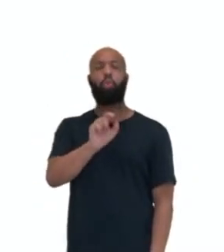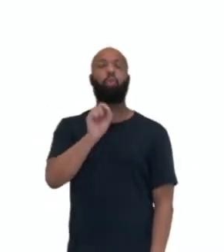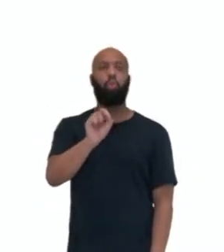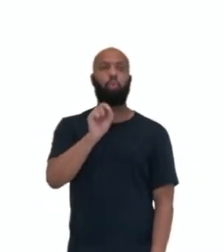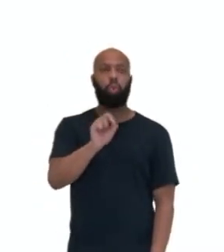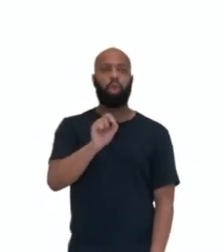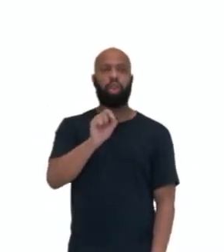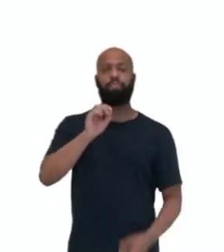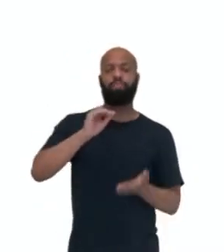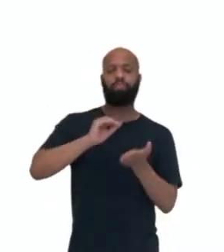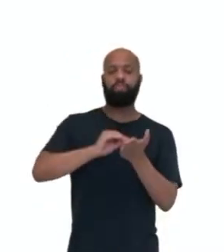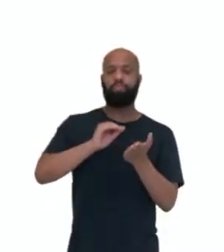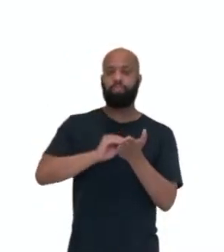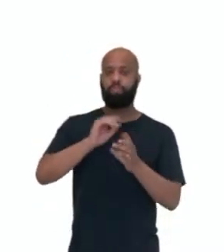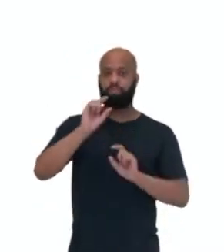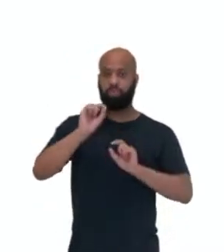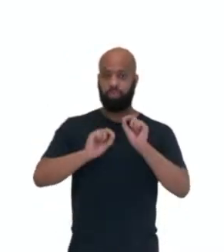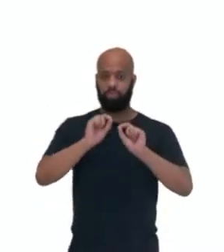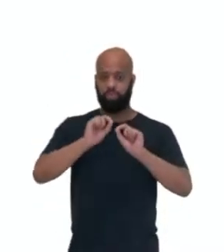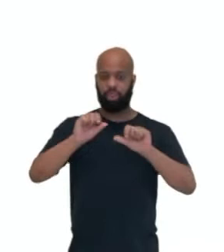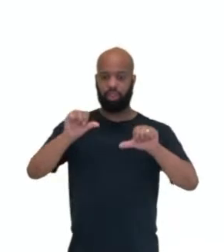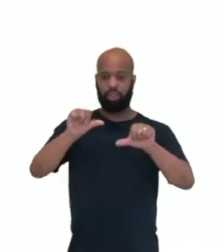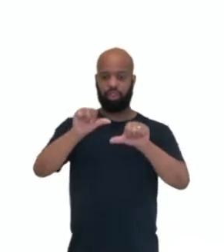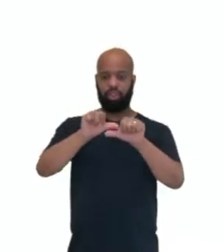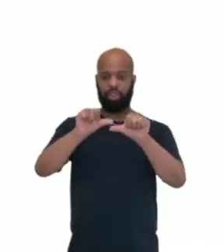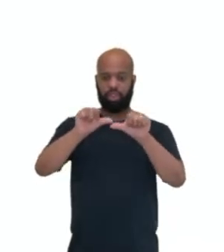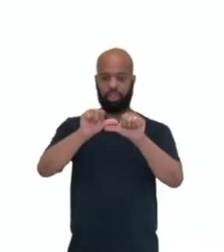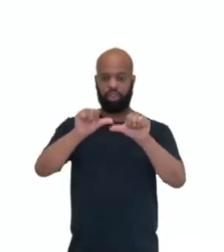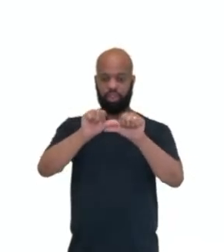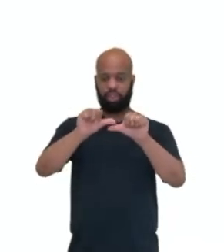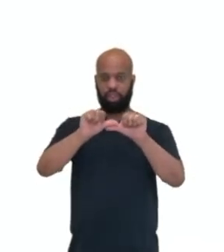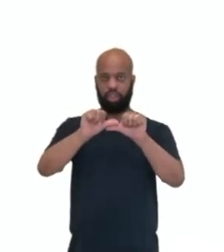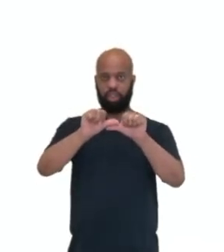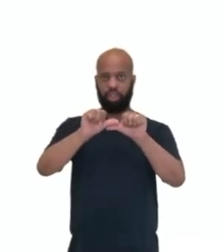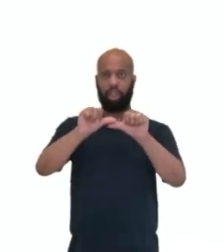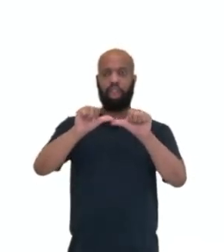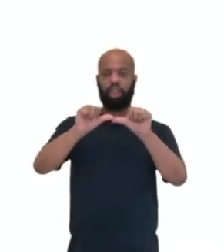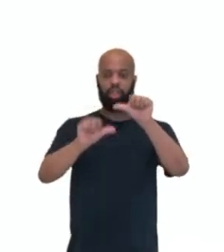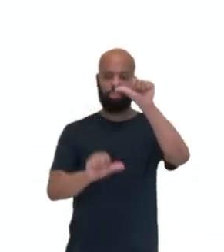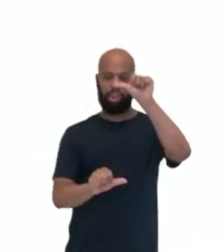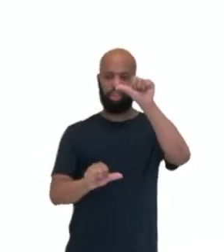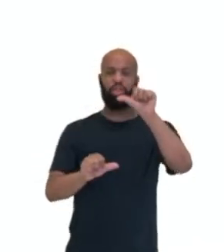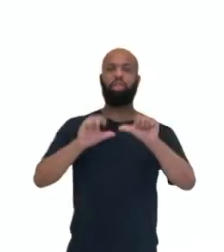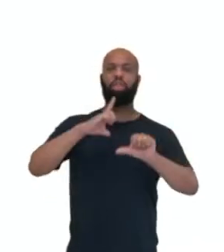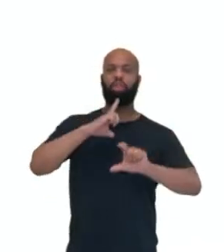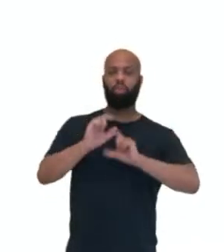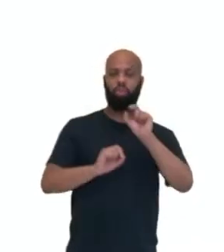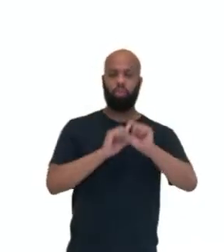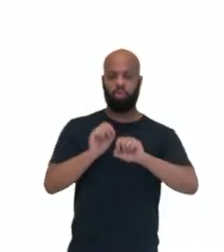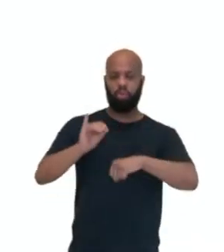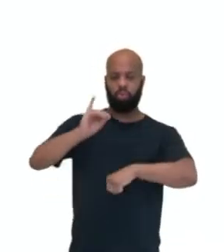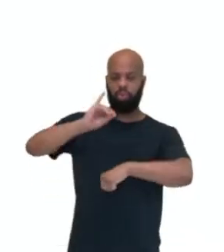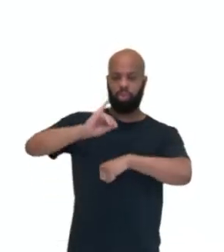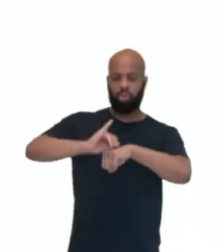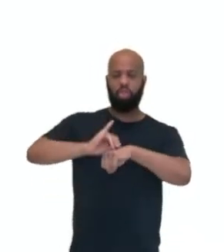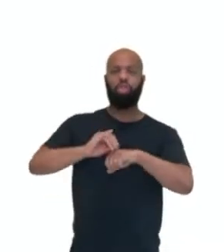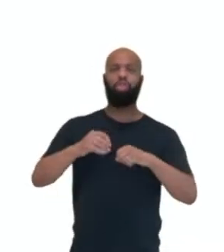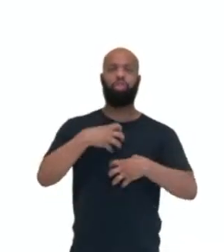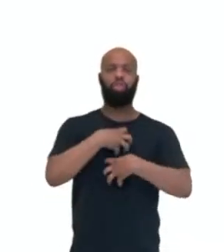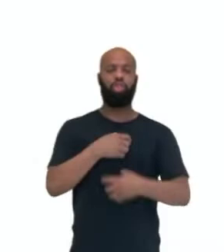à ausência de simetria, ou seja, assimétrico. Um objeto quiral, do